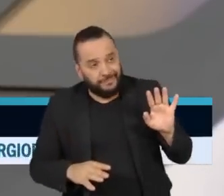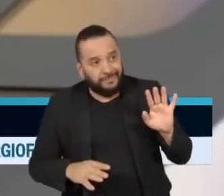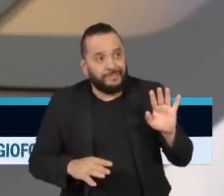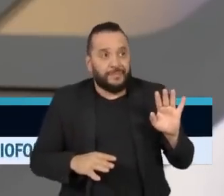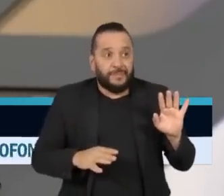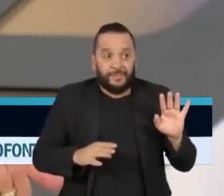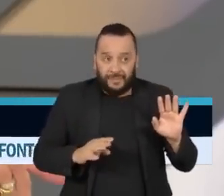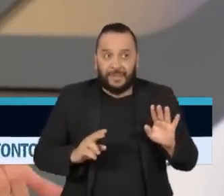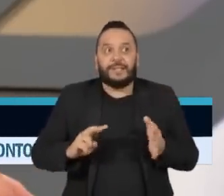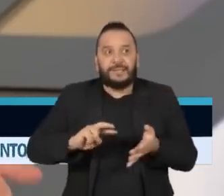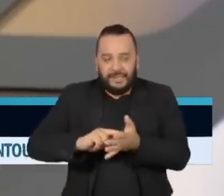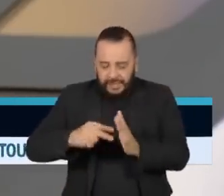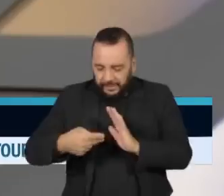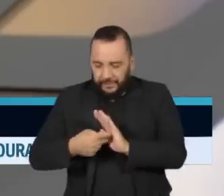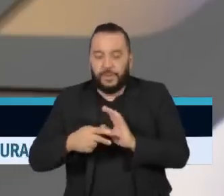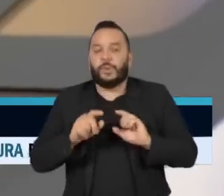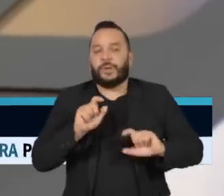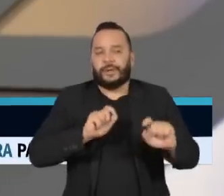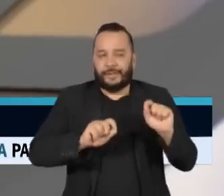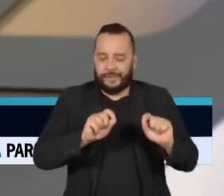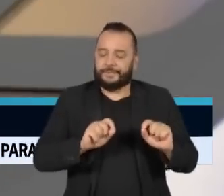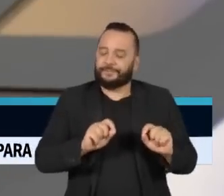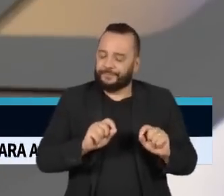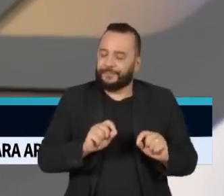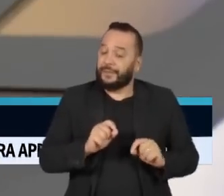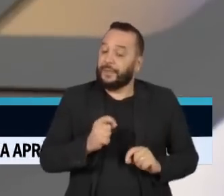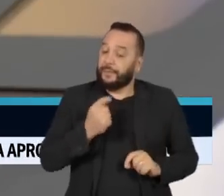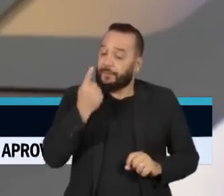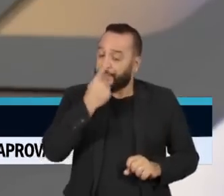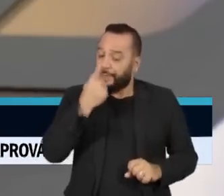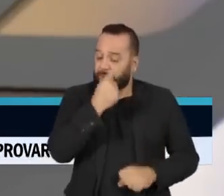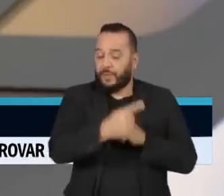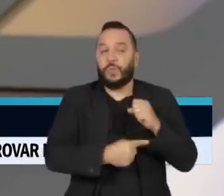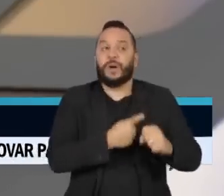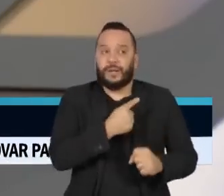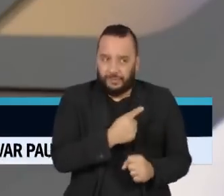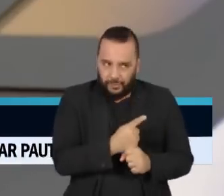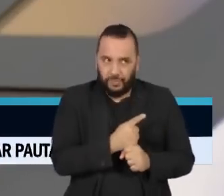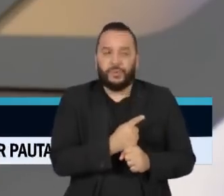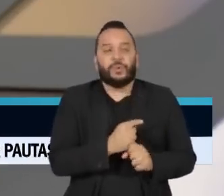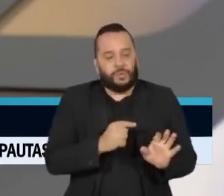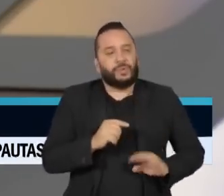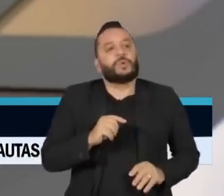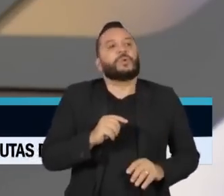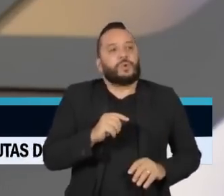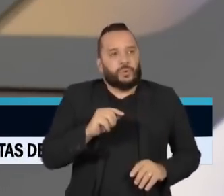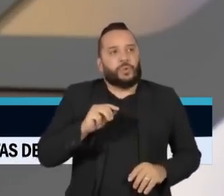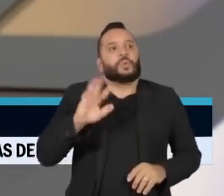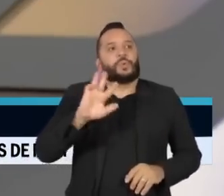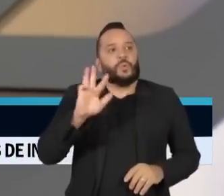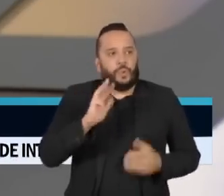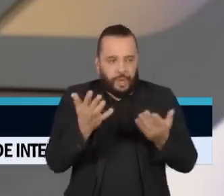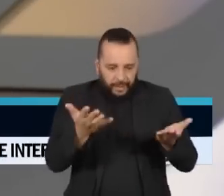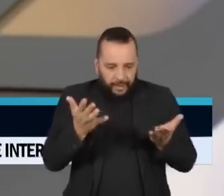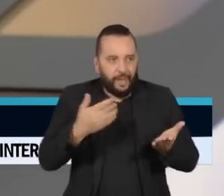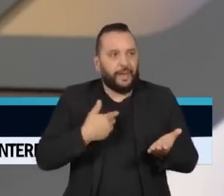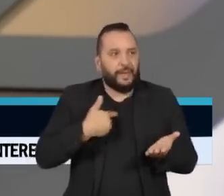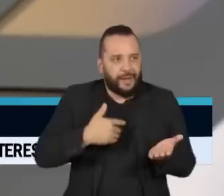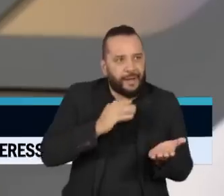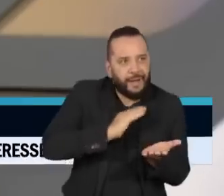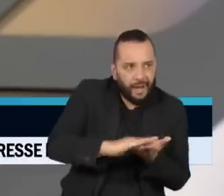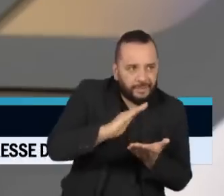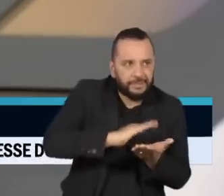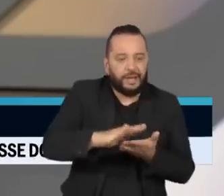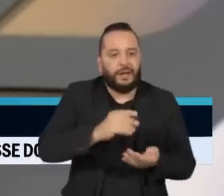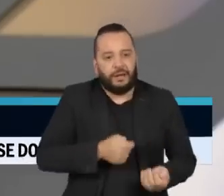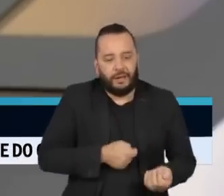a gente já sabia que o primeiro ano o PT o Lula ia querer essa licença para gastar para obviamente não